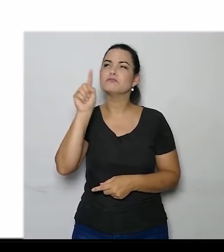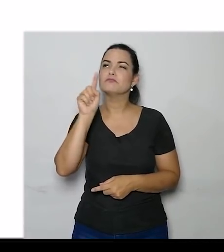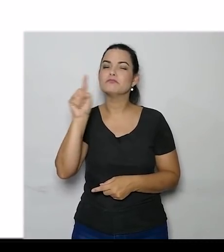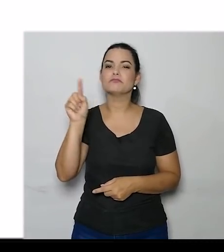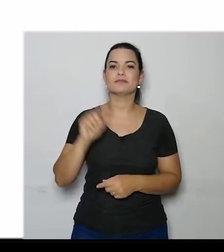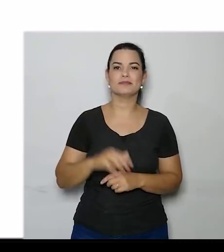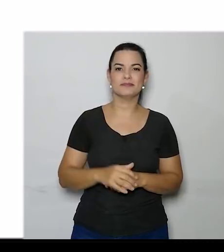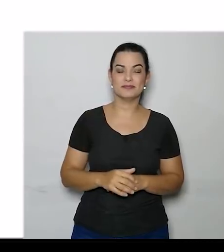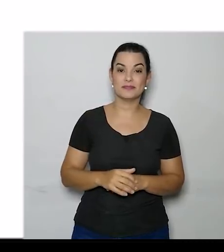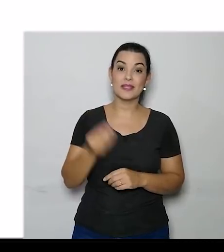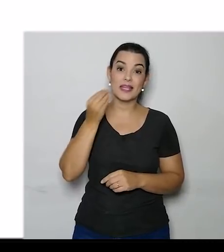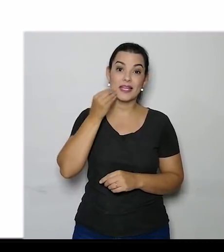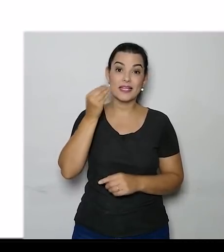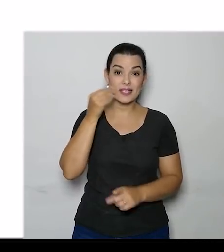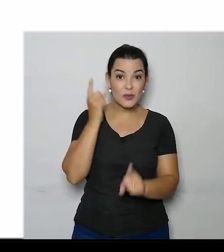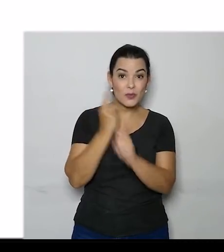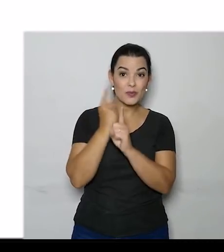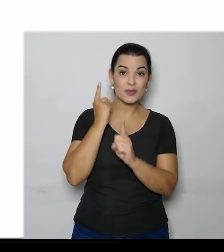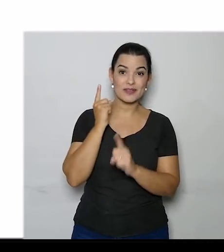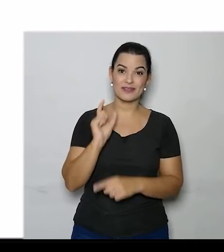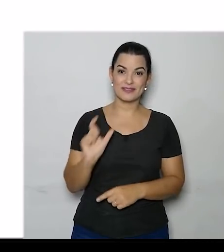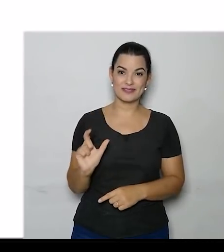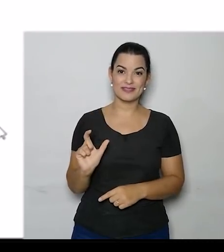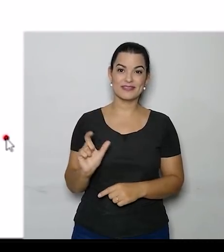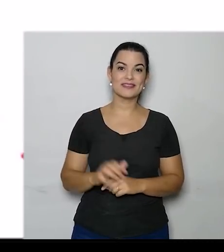tentar localizar.